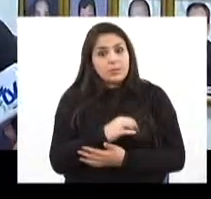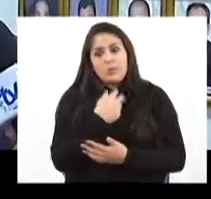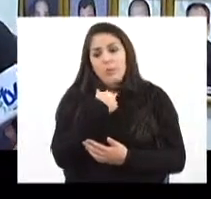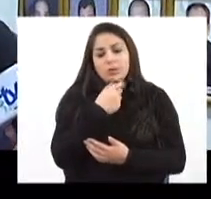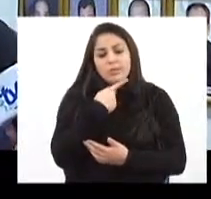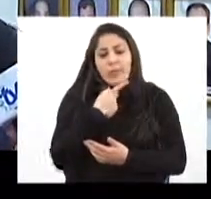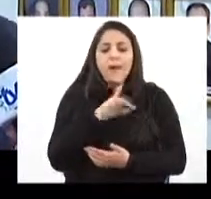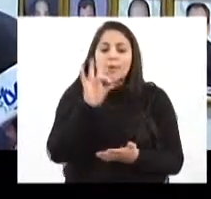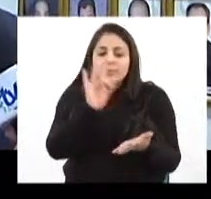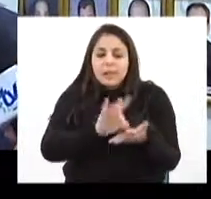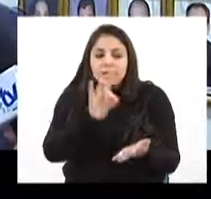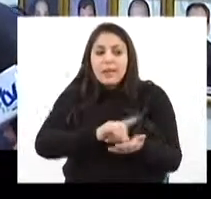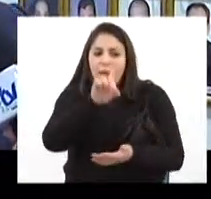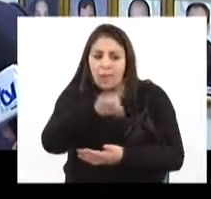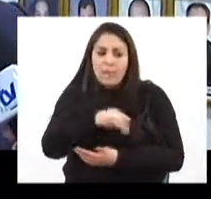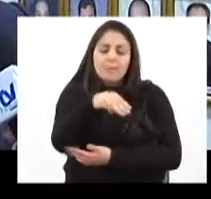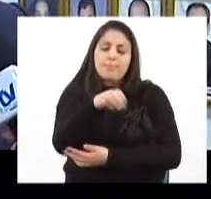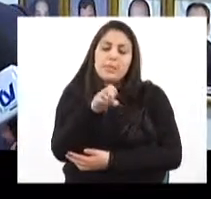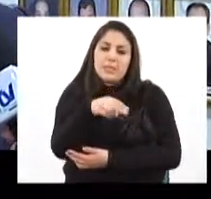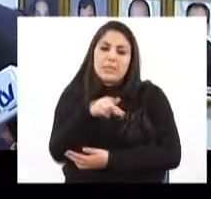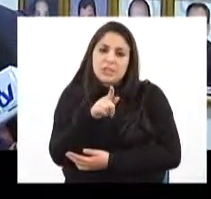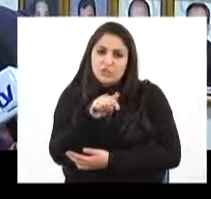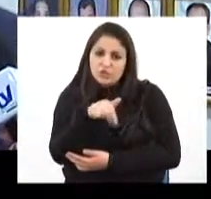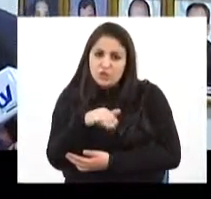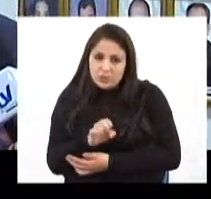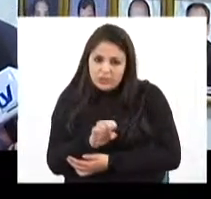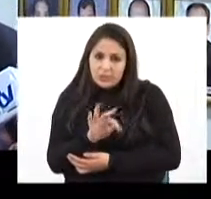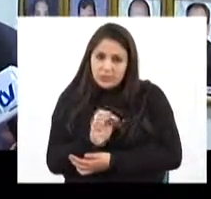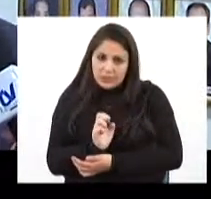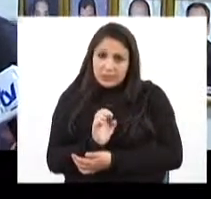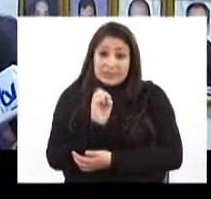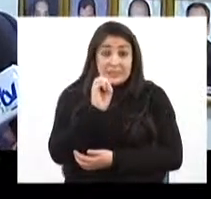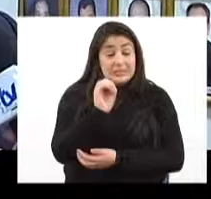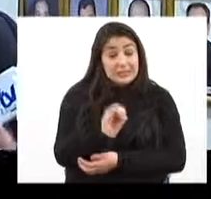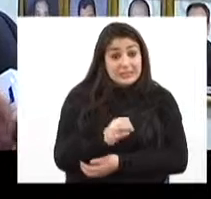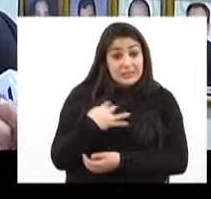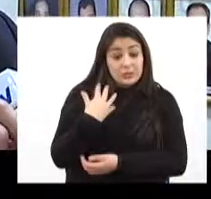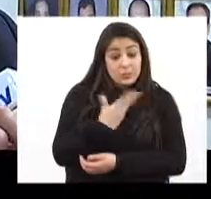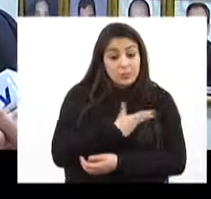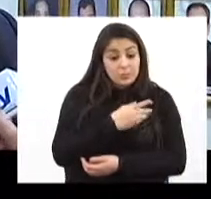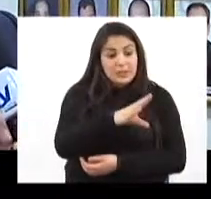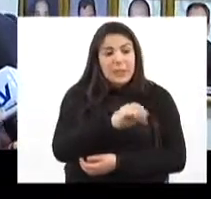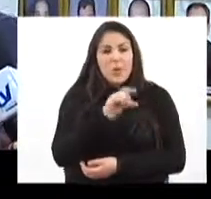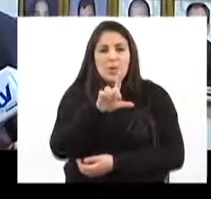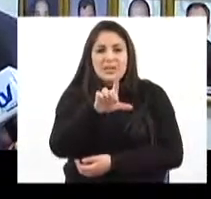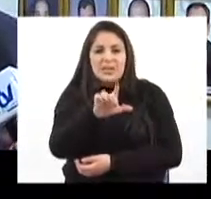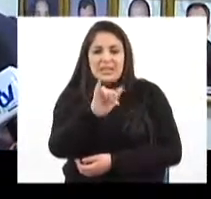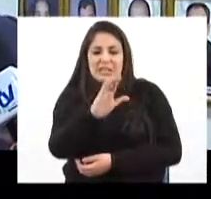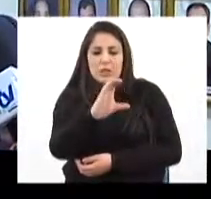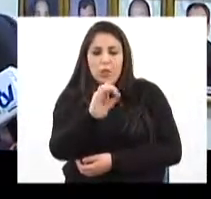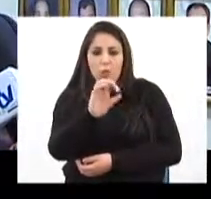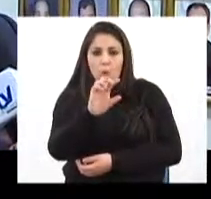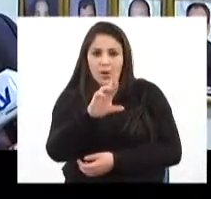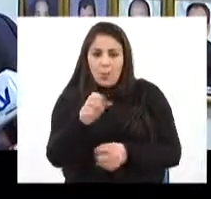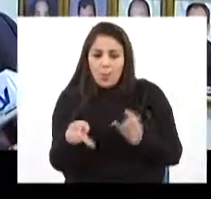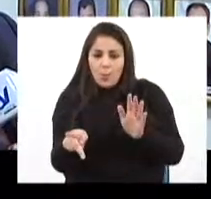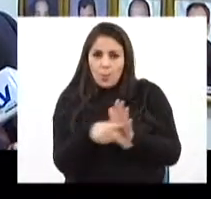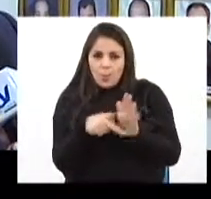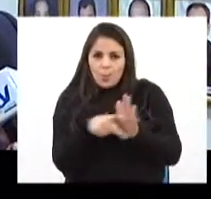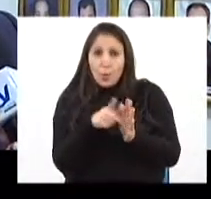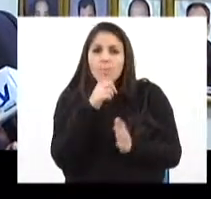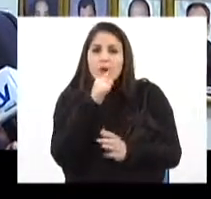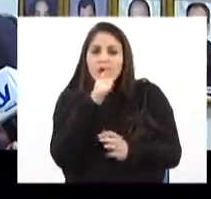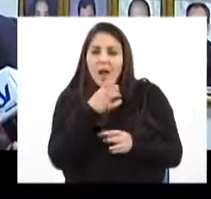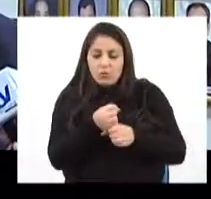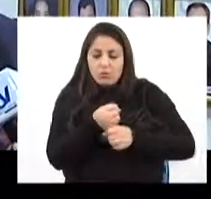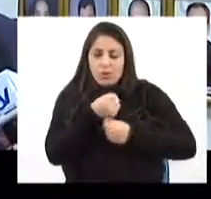possa dizer categoricamente que é uma meningite. Mas se colhermos o líquor, que é aquele líquido que existe na